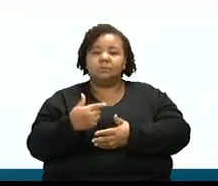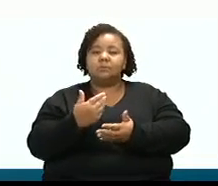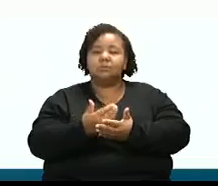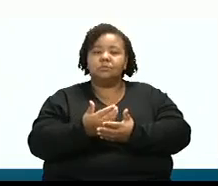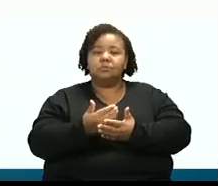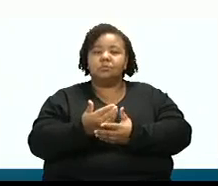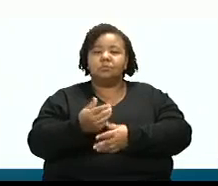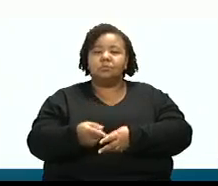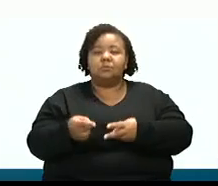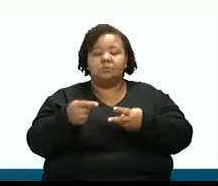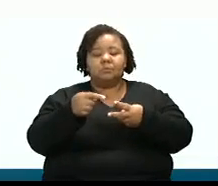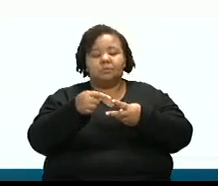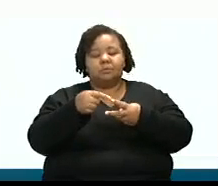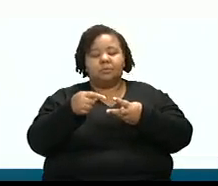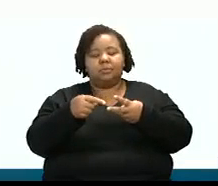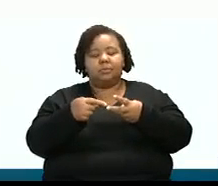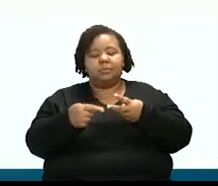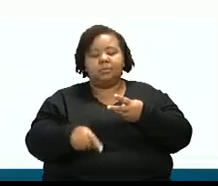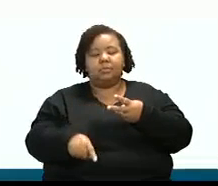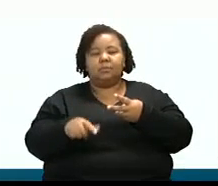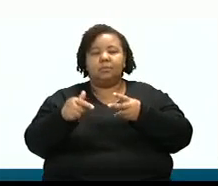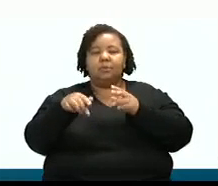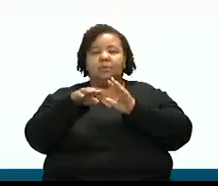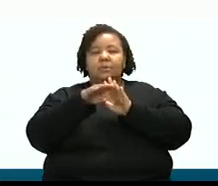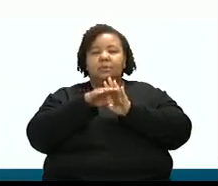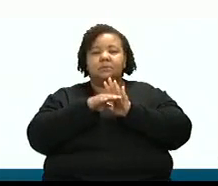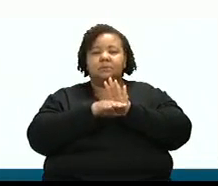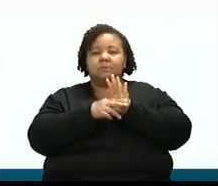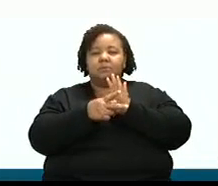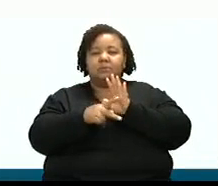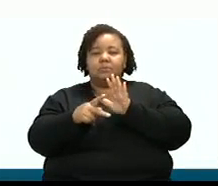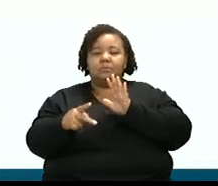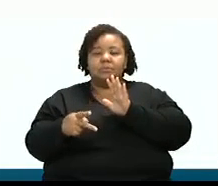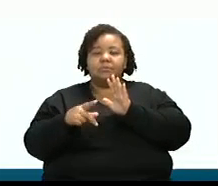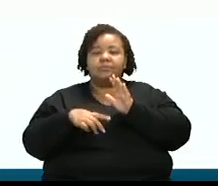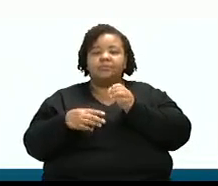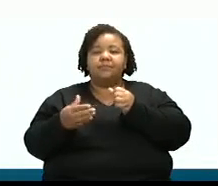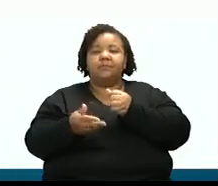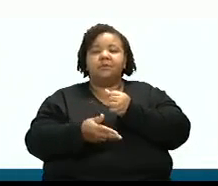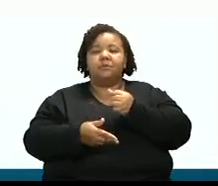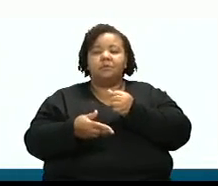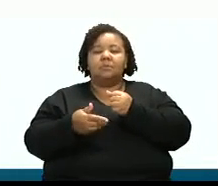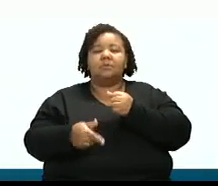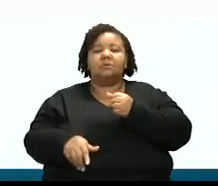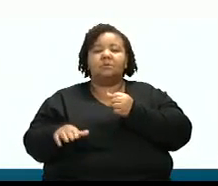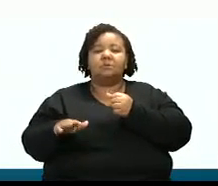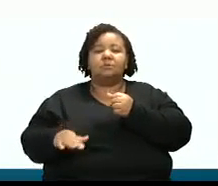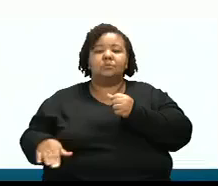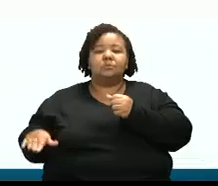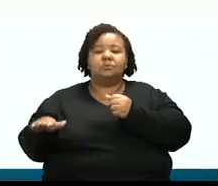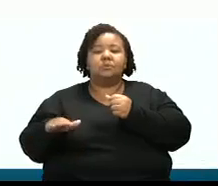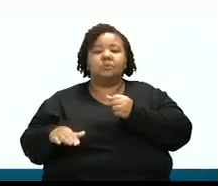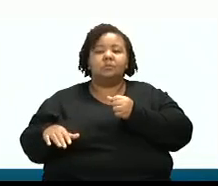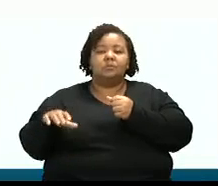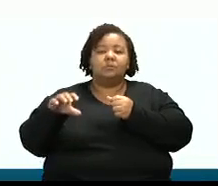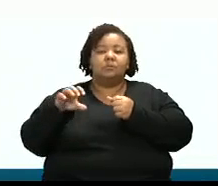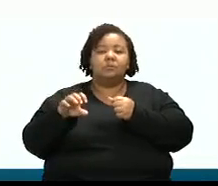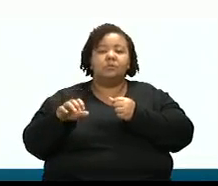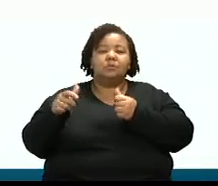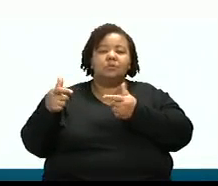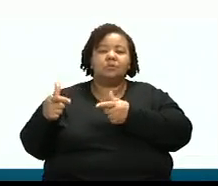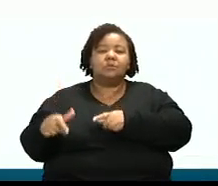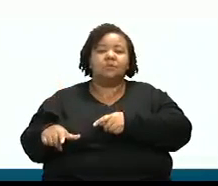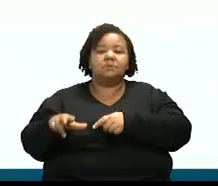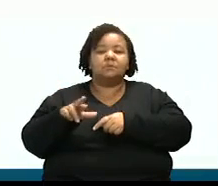2 operações, as classificações delas, com base em um campo no espaço R3. Então,